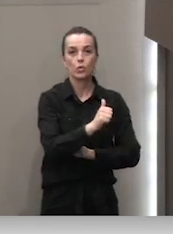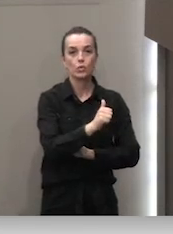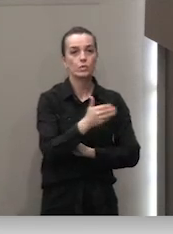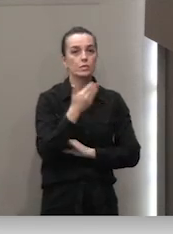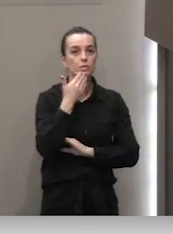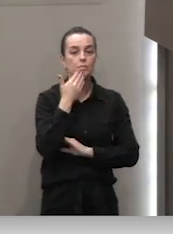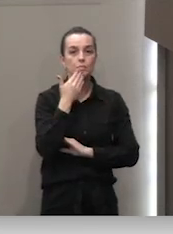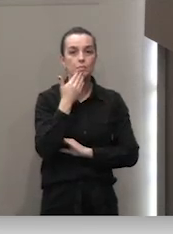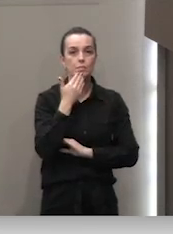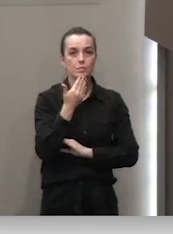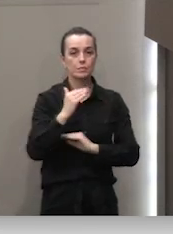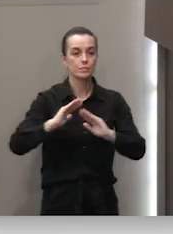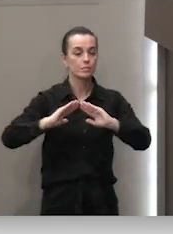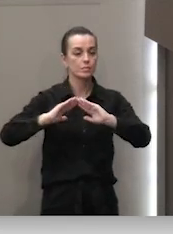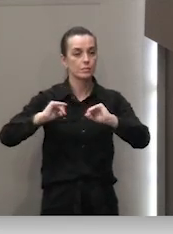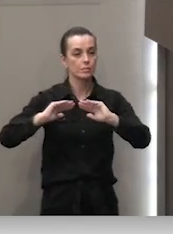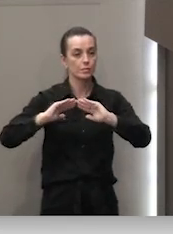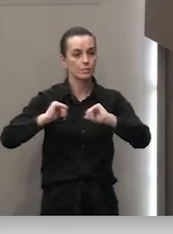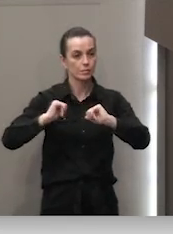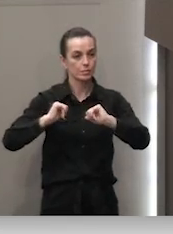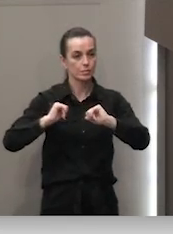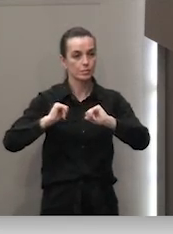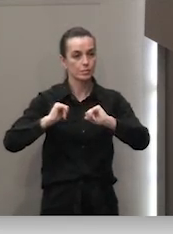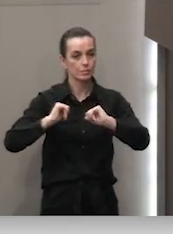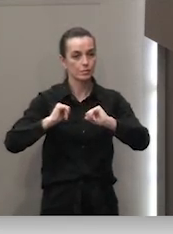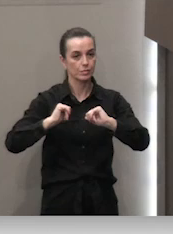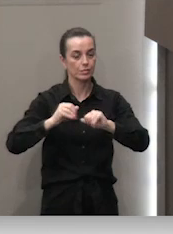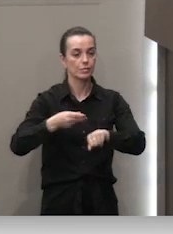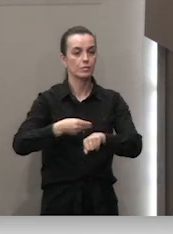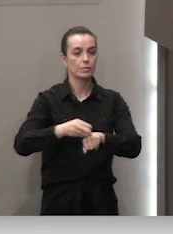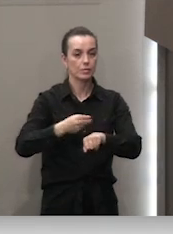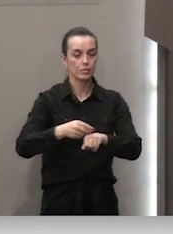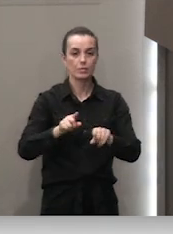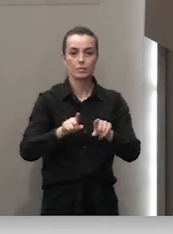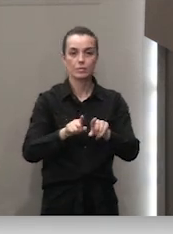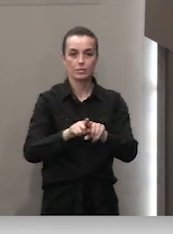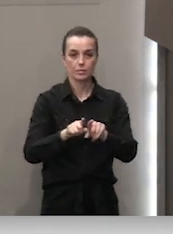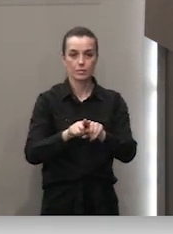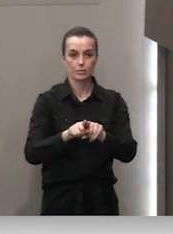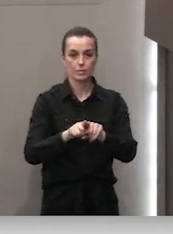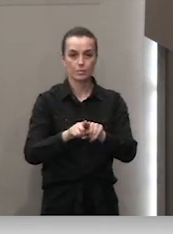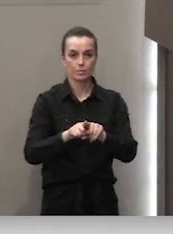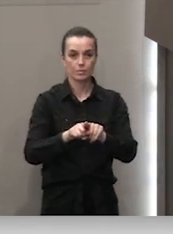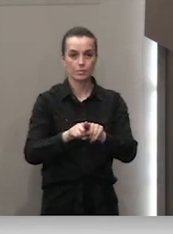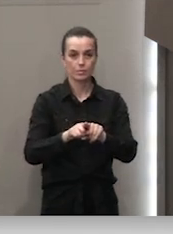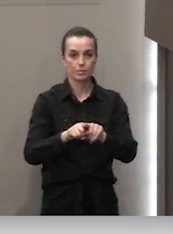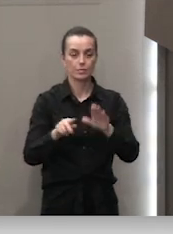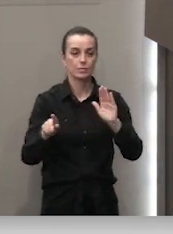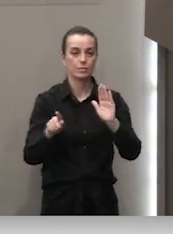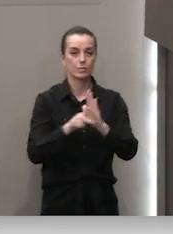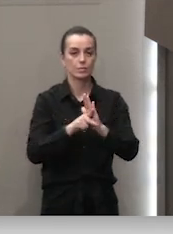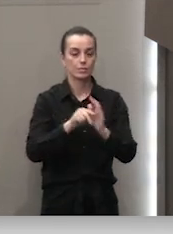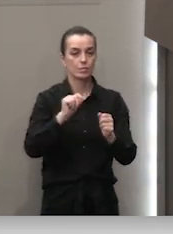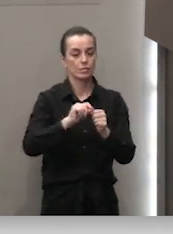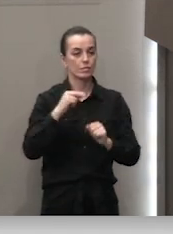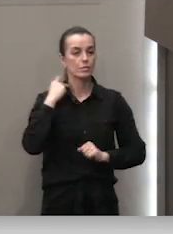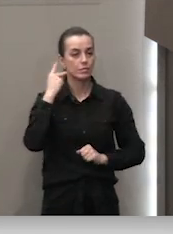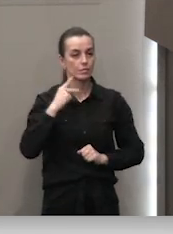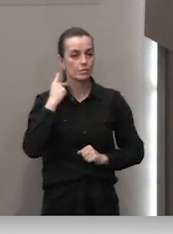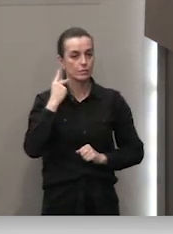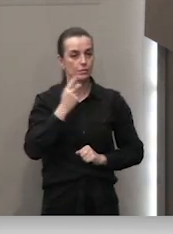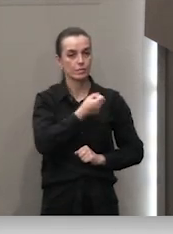procedimentos, pedidos de providências e indicações pelos vereadores. Número